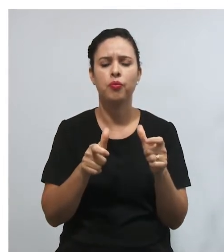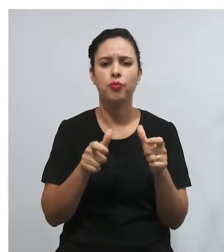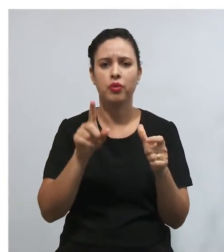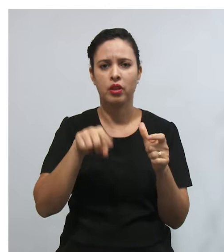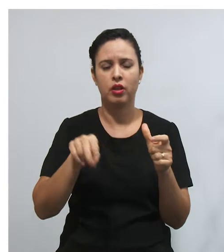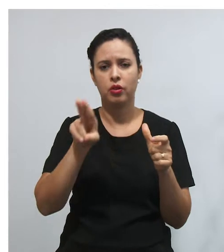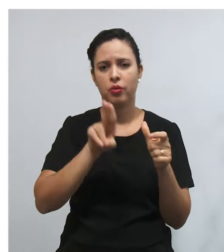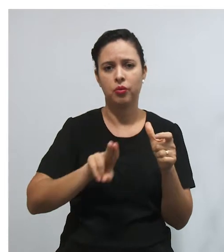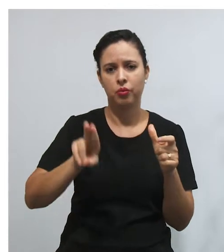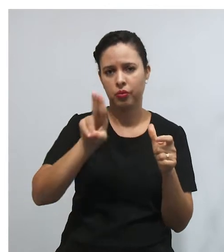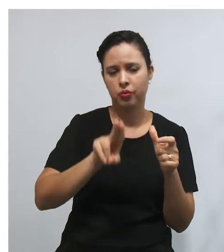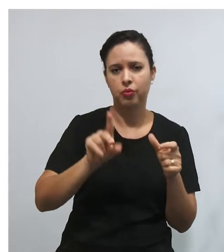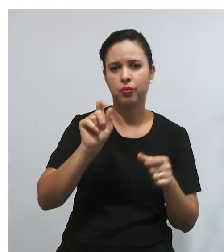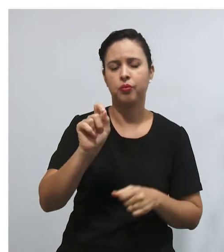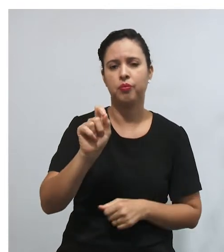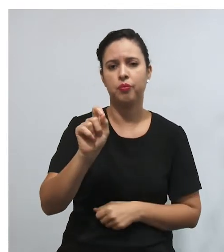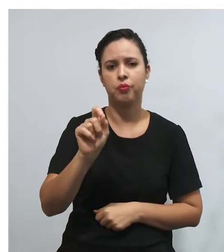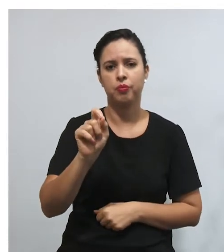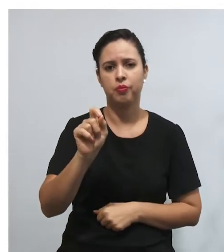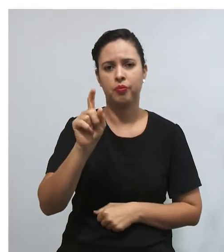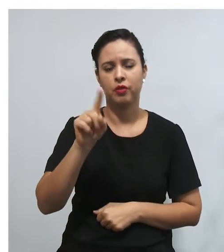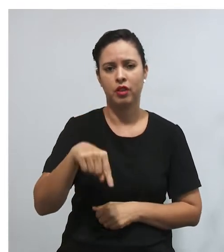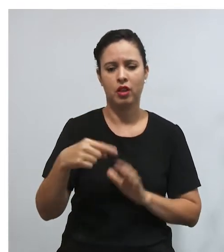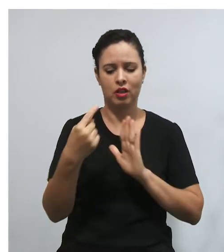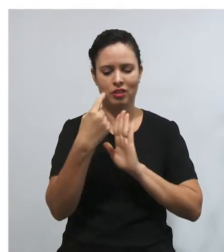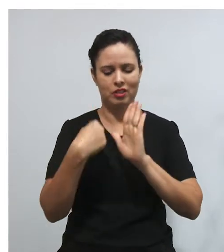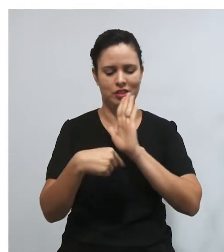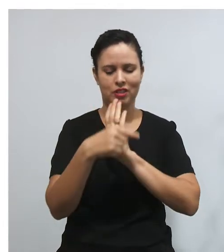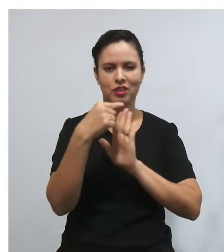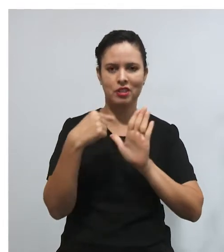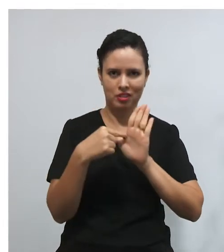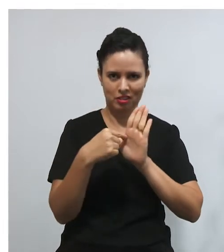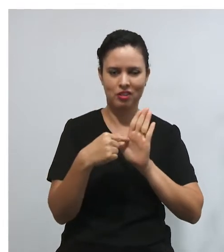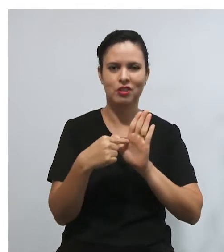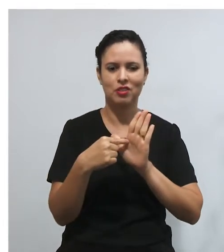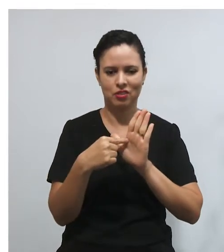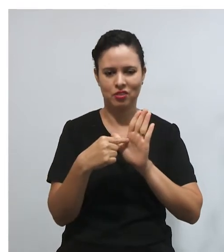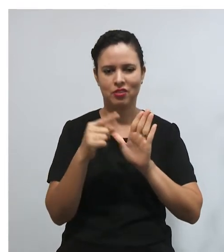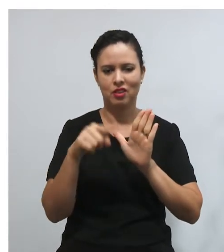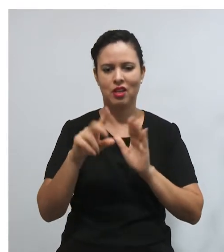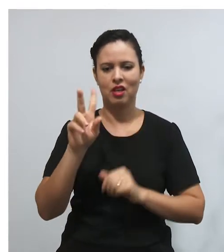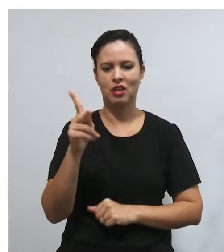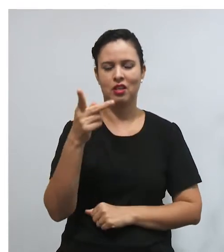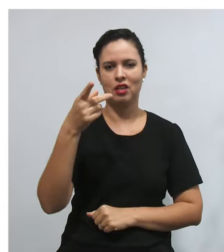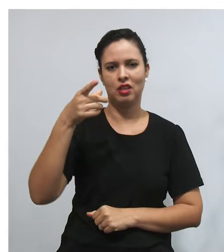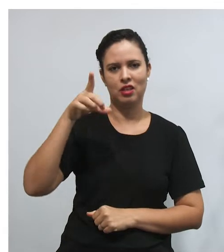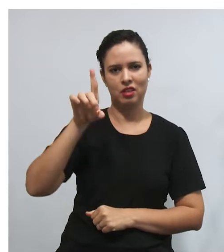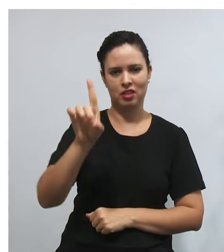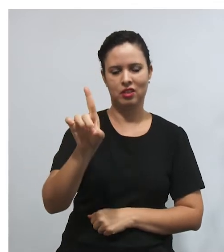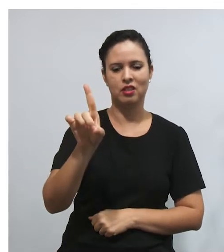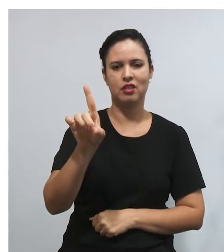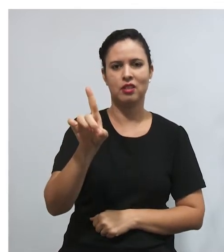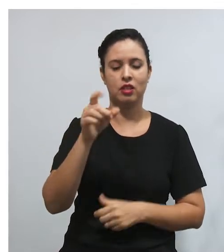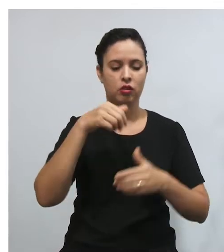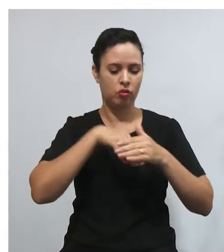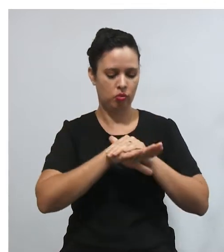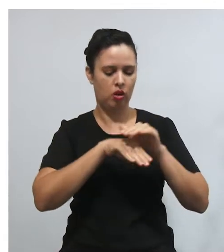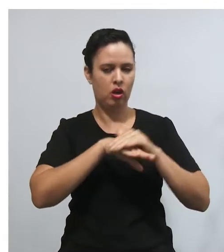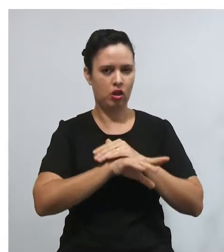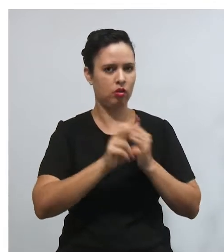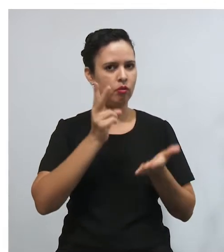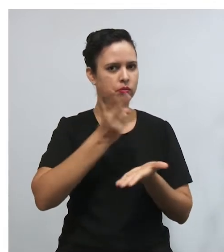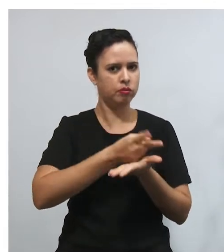isso, geralmente utilizamos o disco rígido. Tá? Então, ele guarda os dados de forma